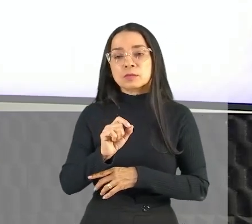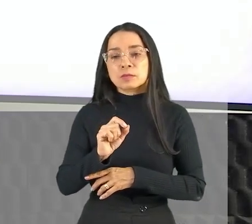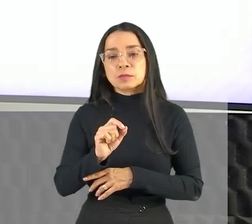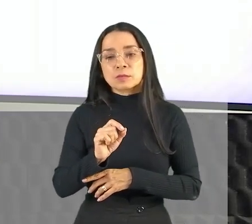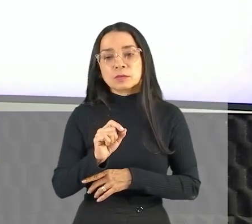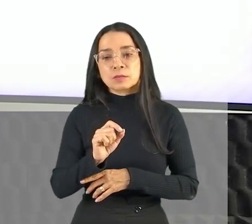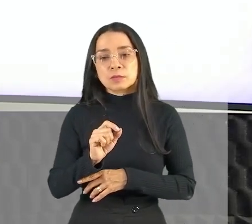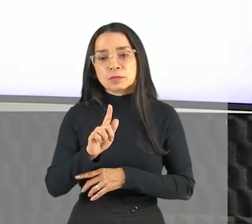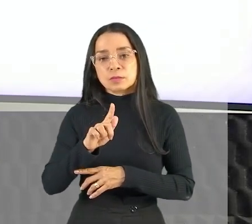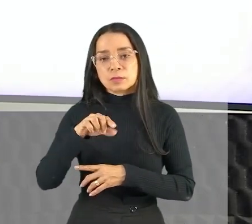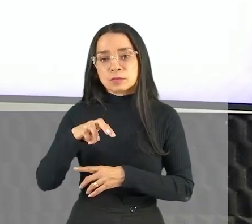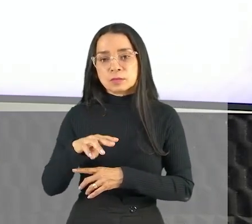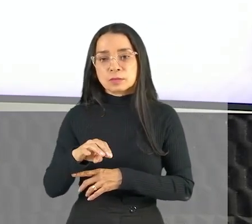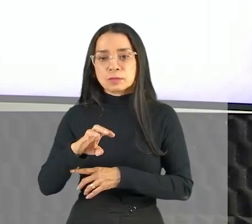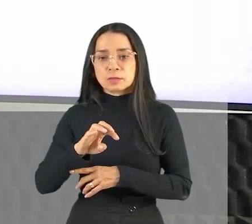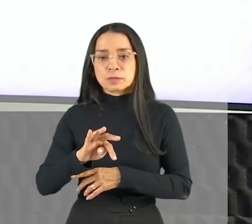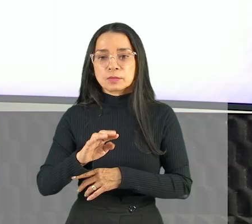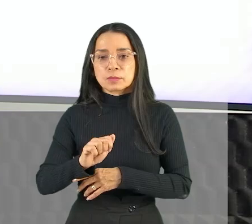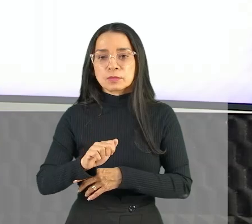oosfera? 11, né?